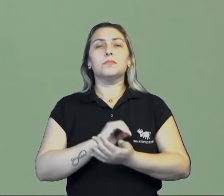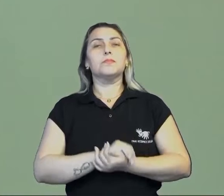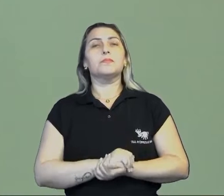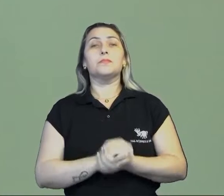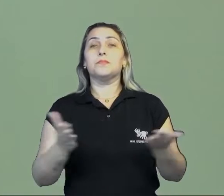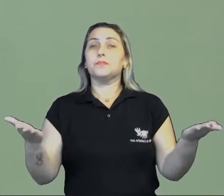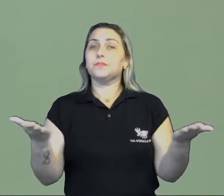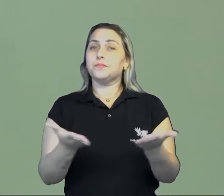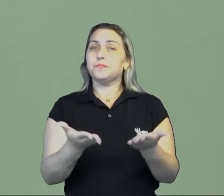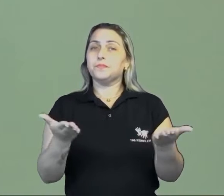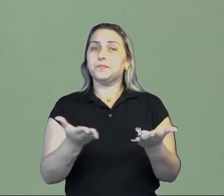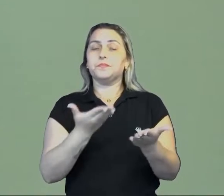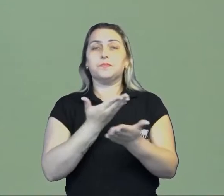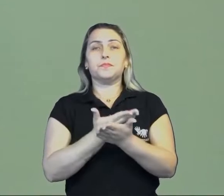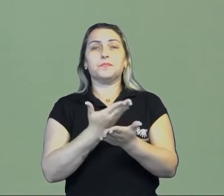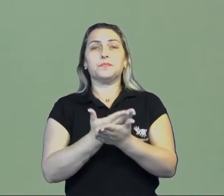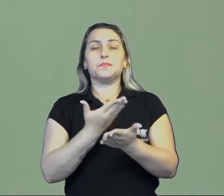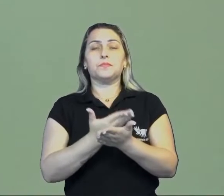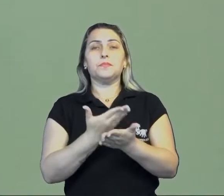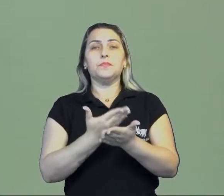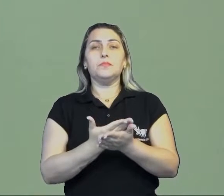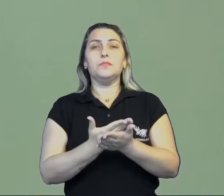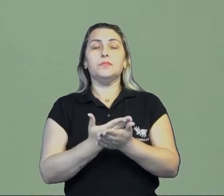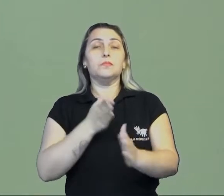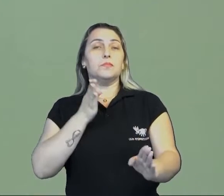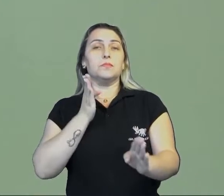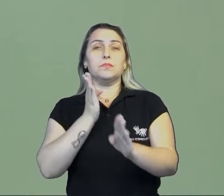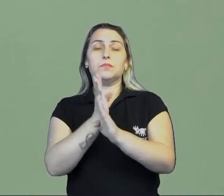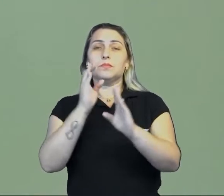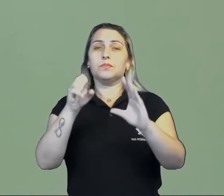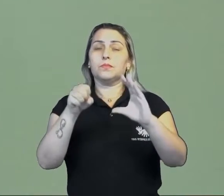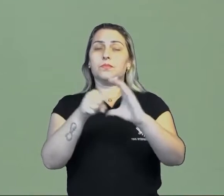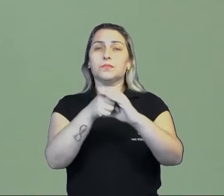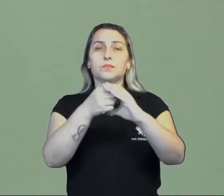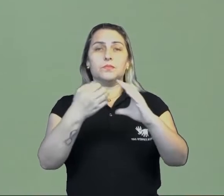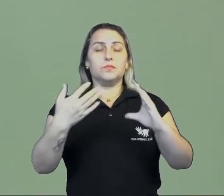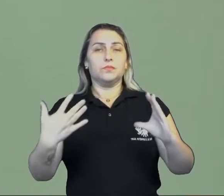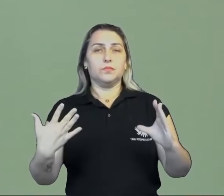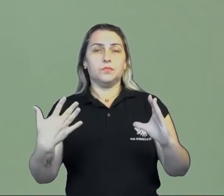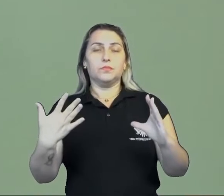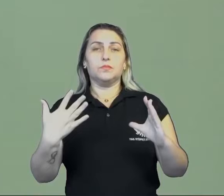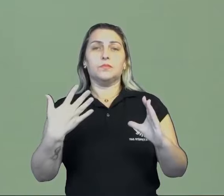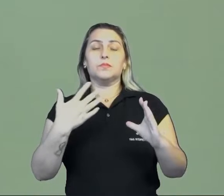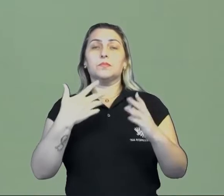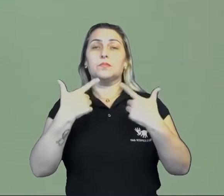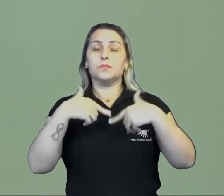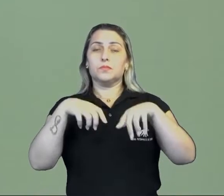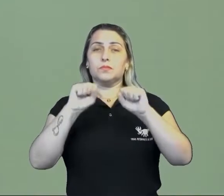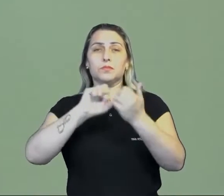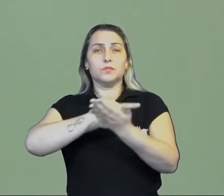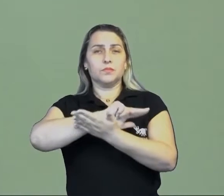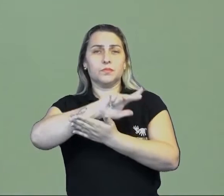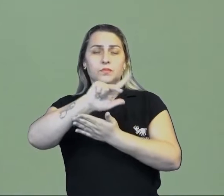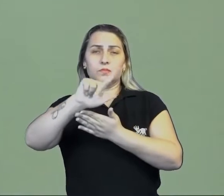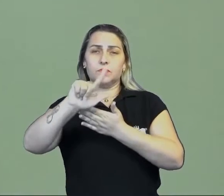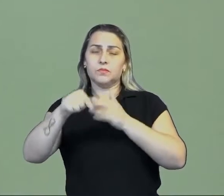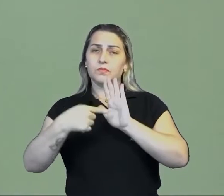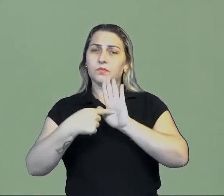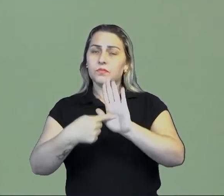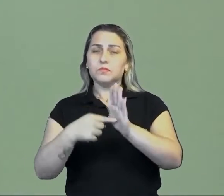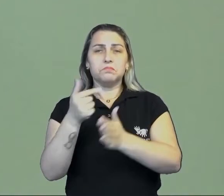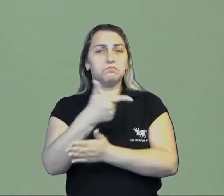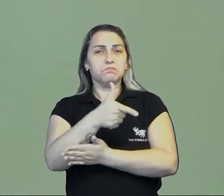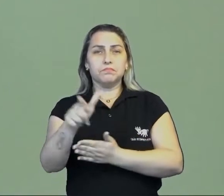aula. Hoje, na nossa aula será sobre identificação das características da linguagem em suas várias